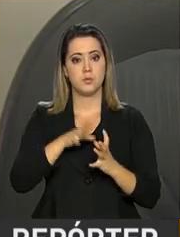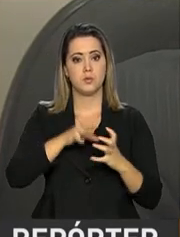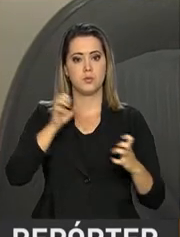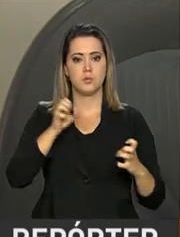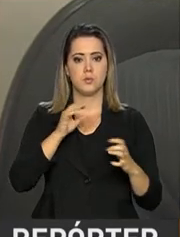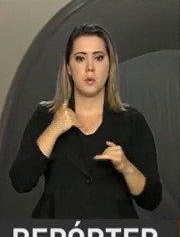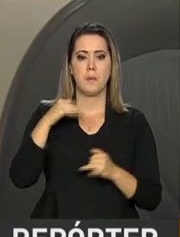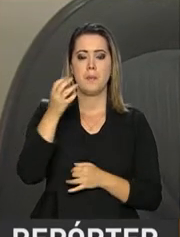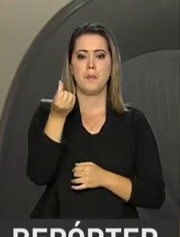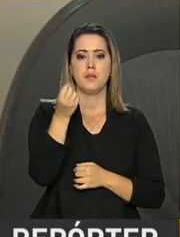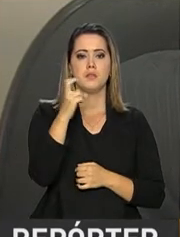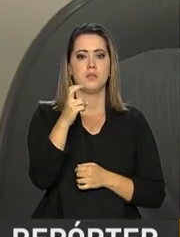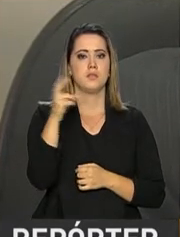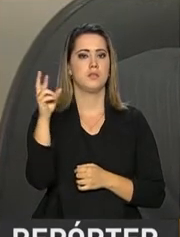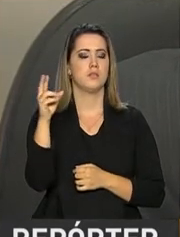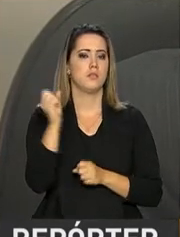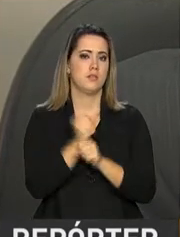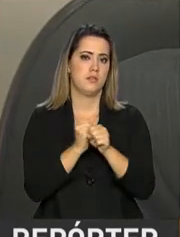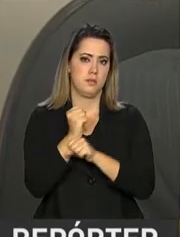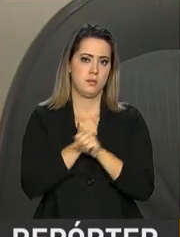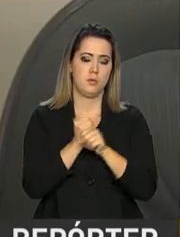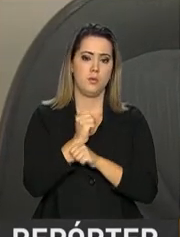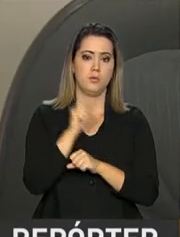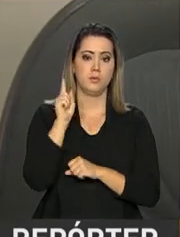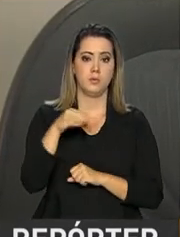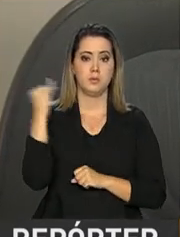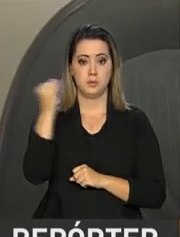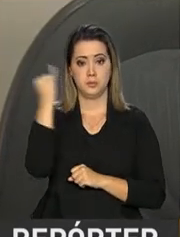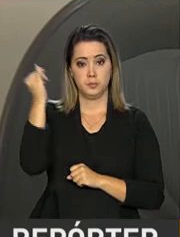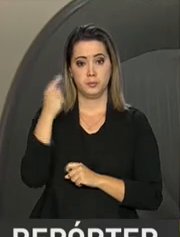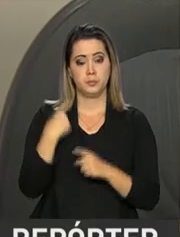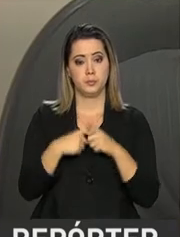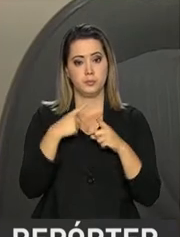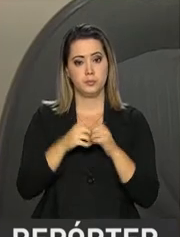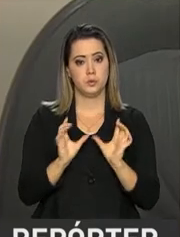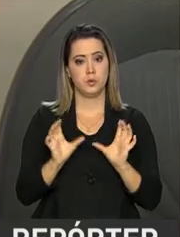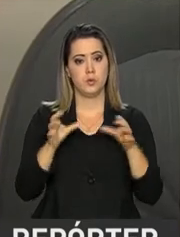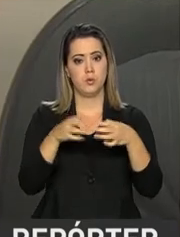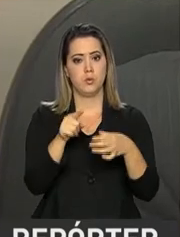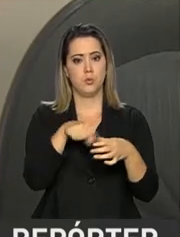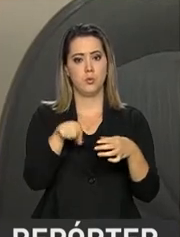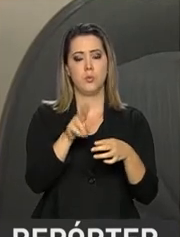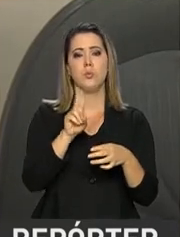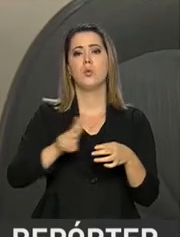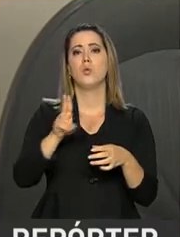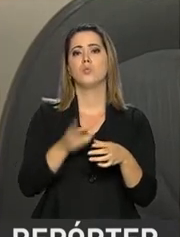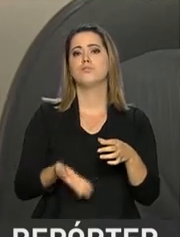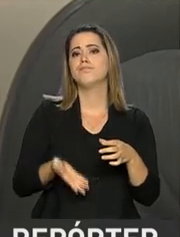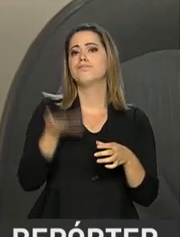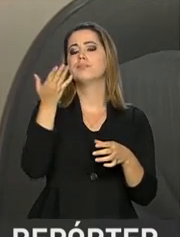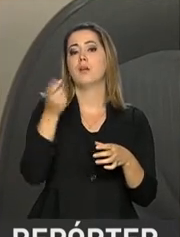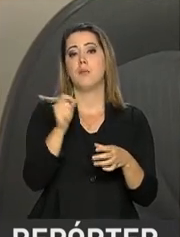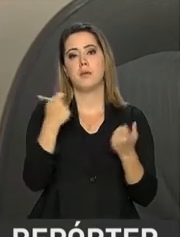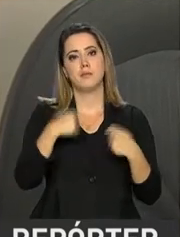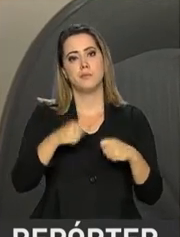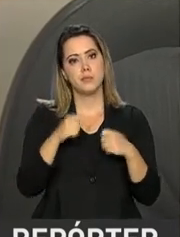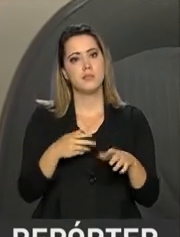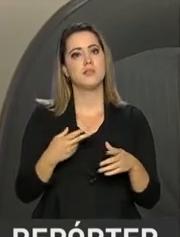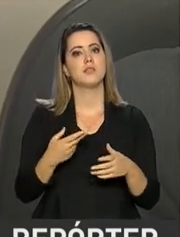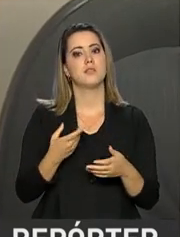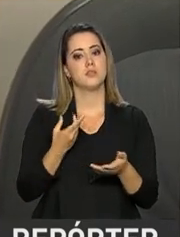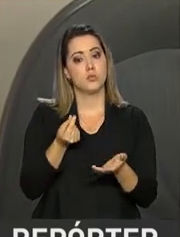faixa de 65 anos então isso é muito importante porque é um segmento que consome muito né e tem necessidade